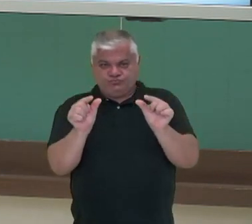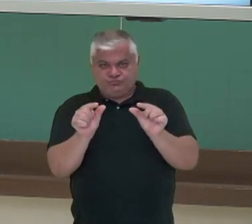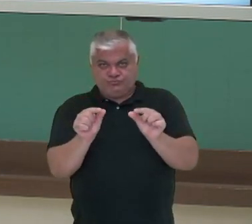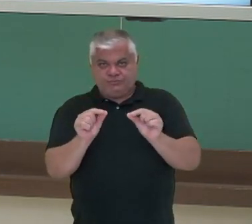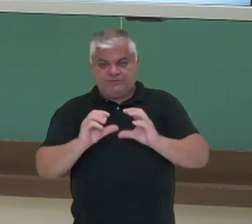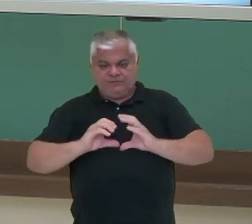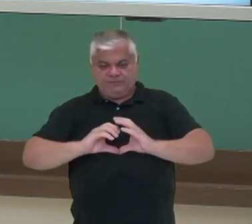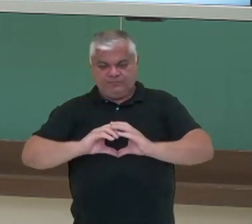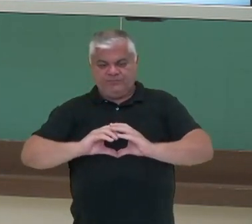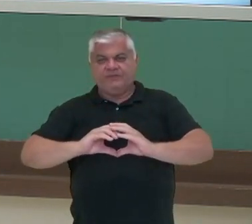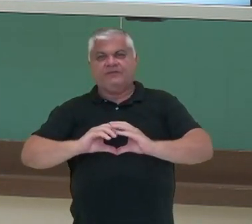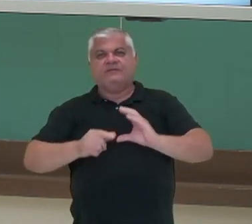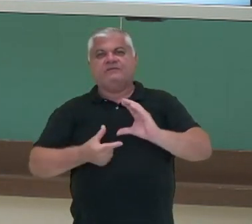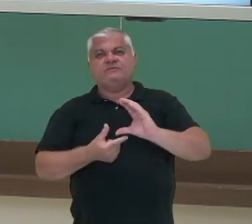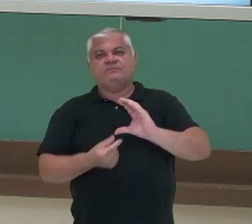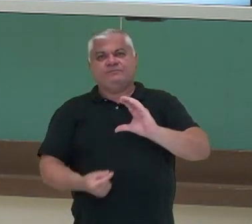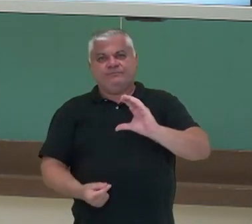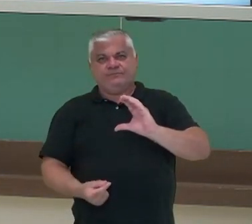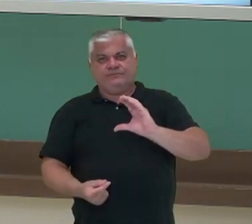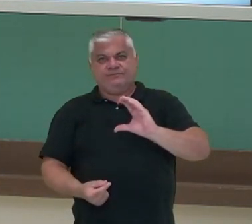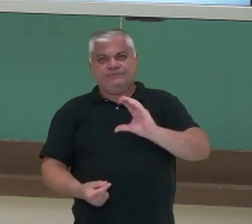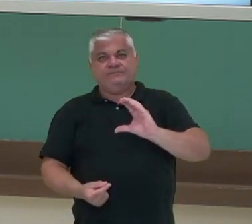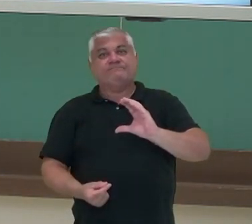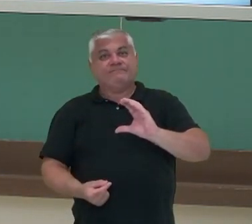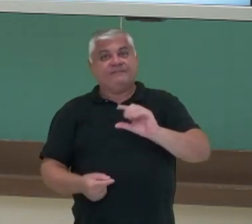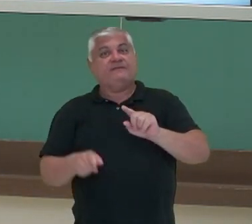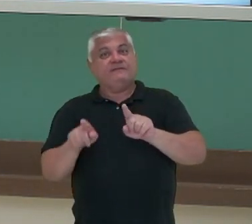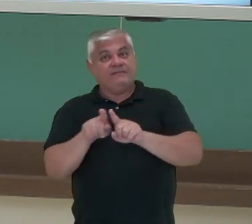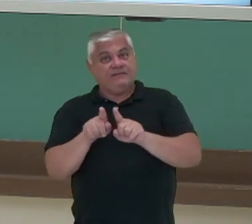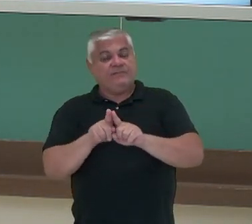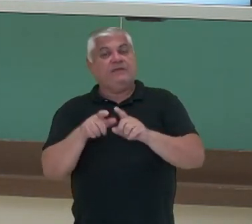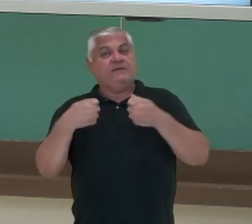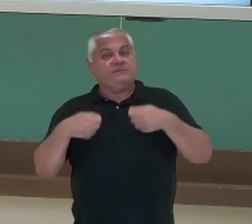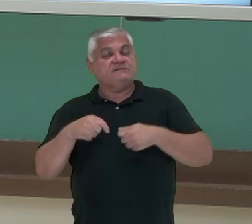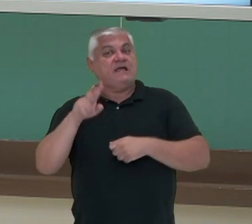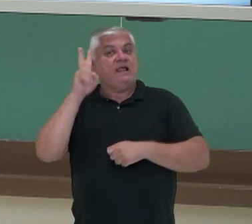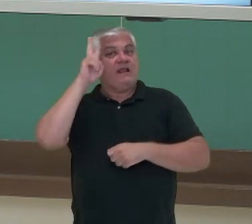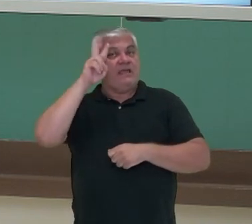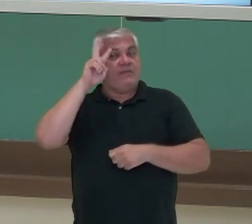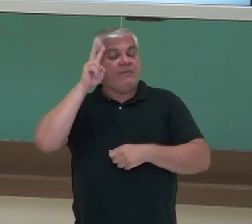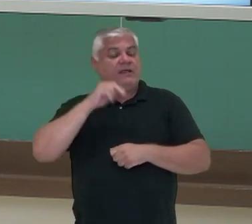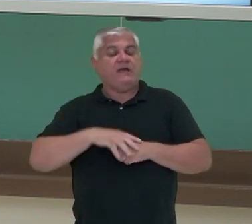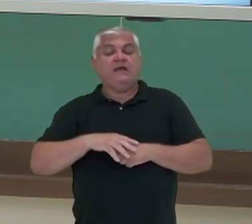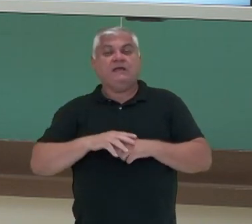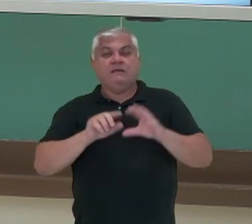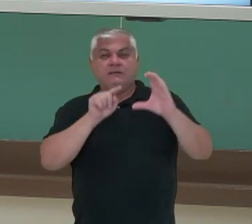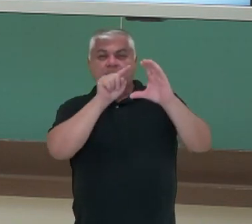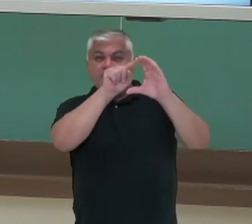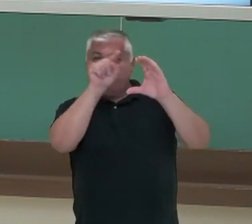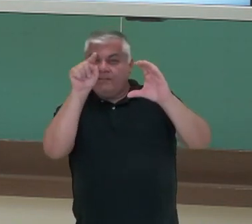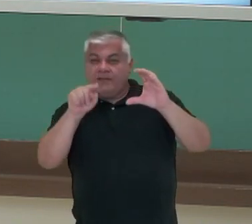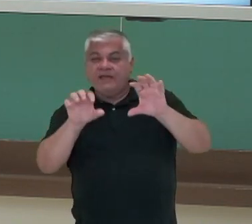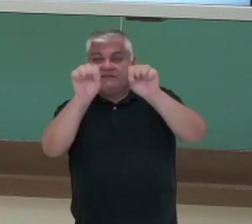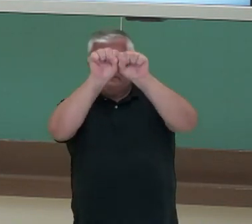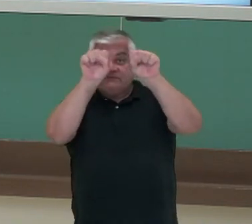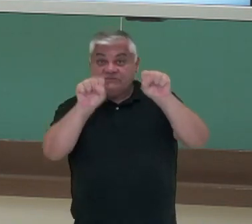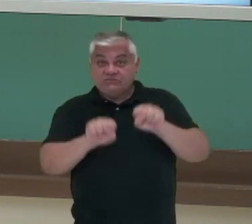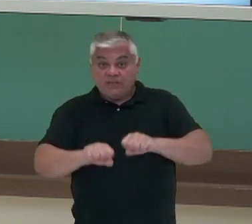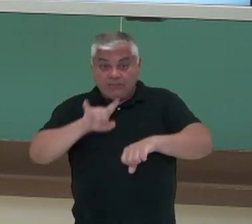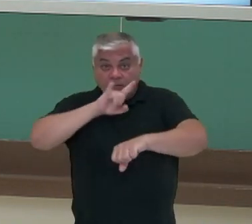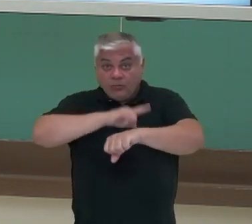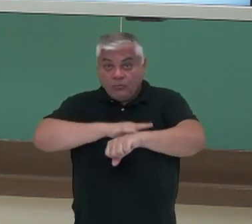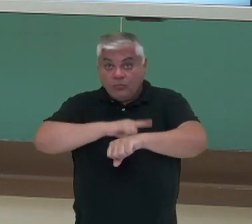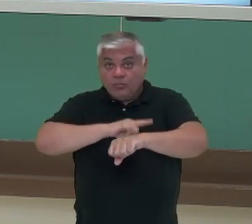uréteres, bexiga e uretra. E também precisamos lembrar que todo esse sistema urinário, nós